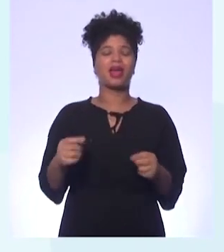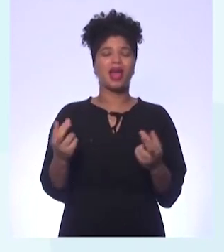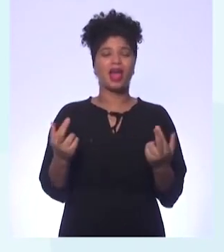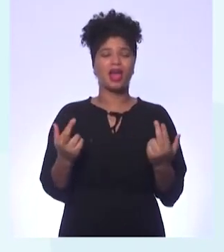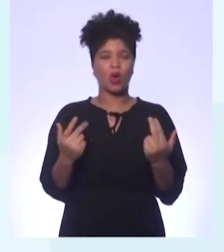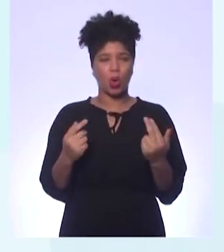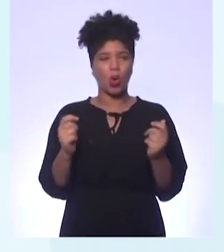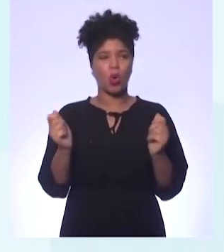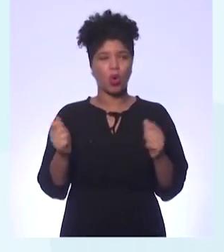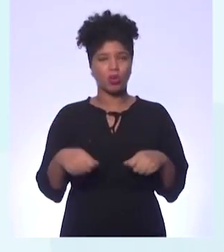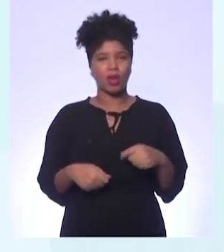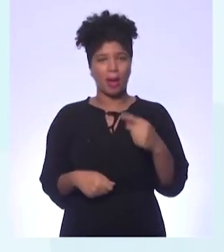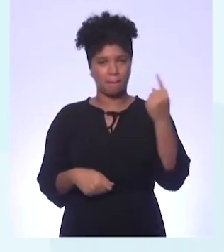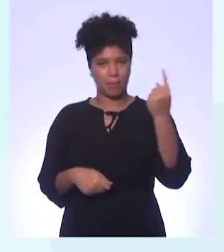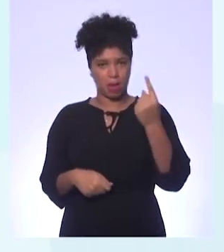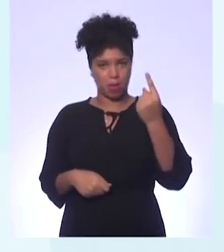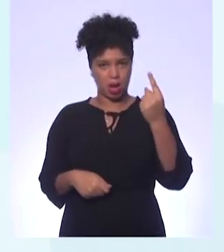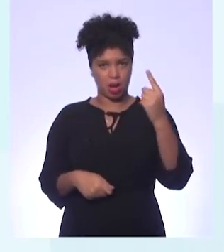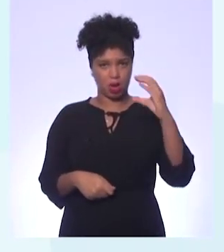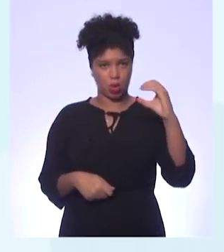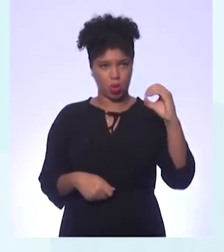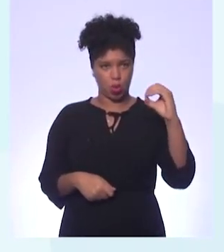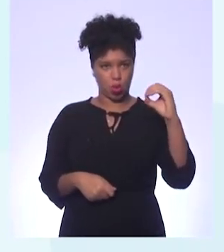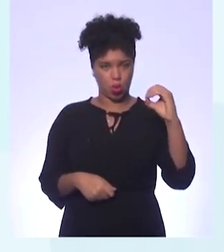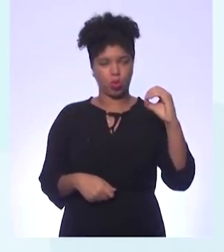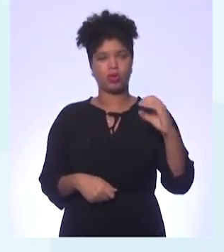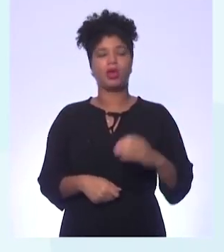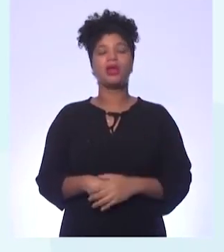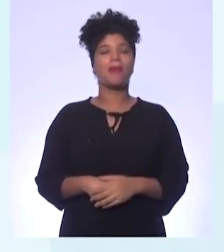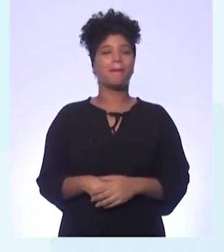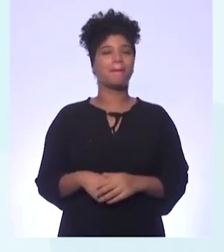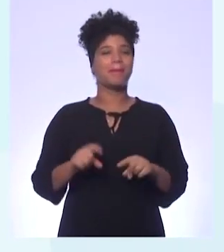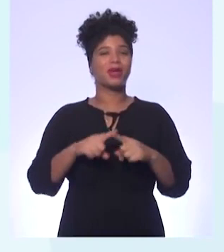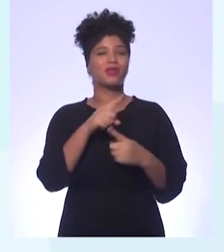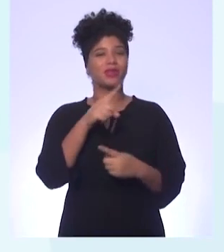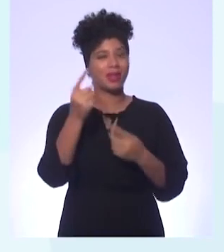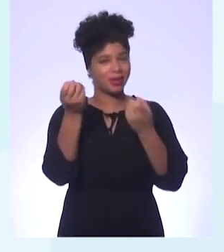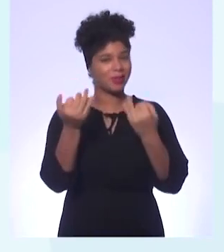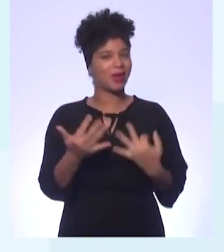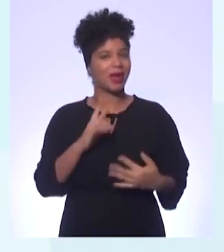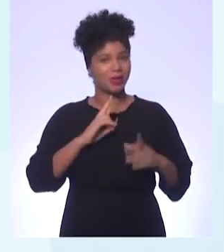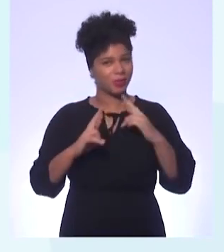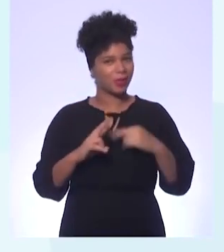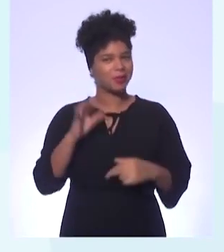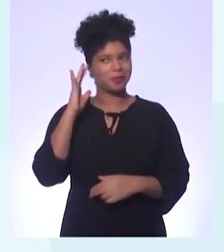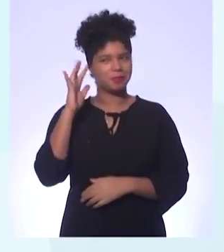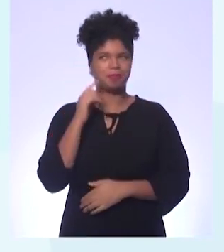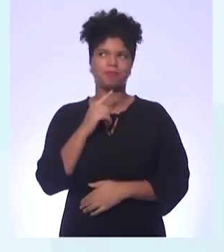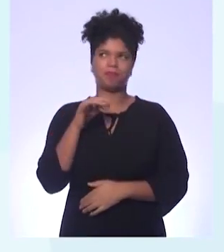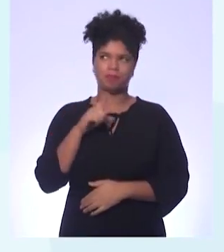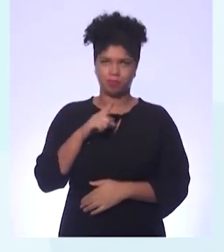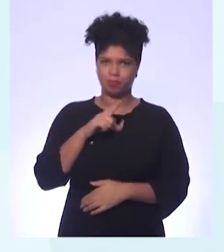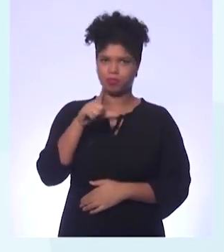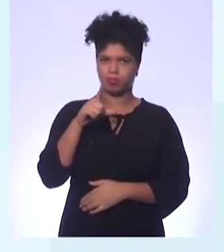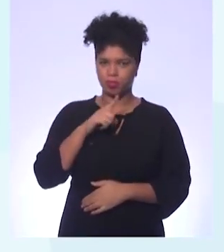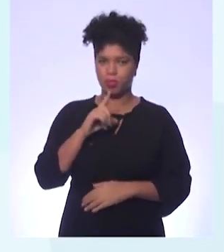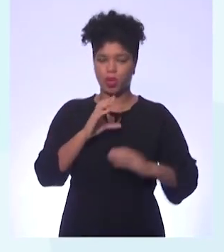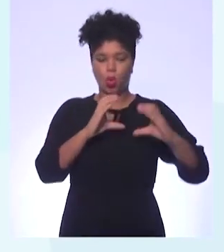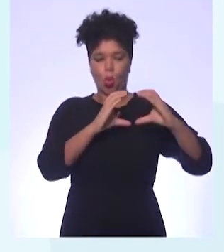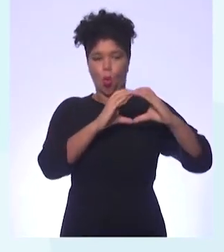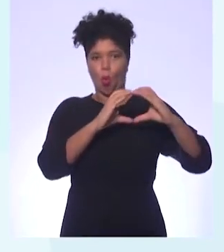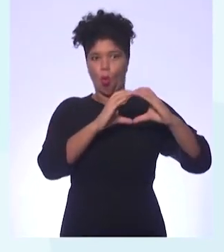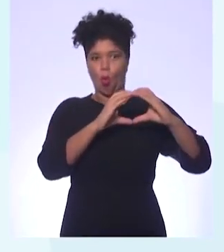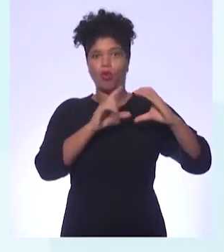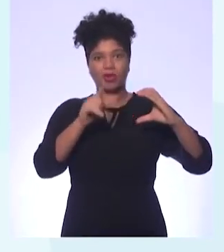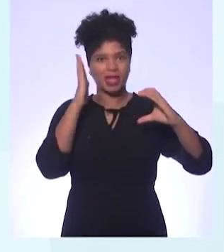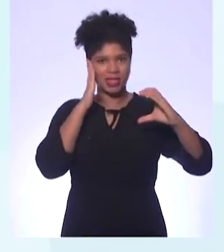uma única volta da roda maior? Explique como você chegou a essa conclusão. Então, pensa, você tem a roda maior, você sabe o comprimento